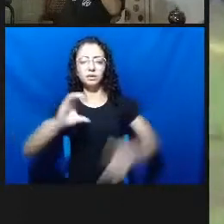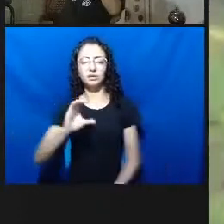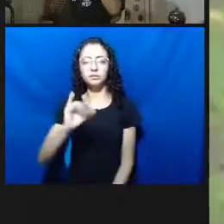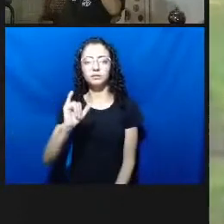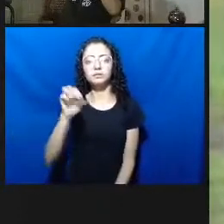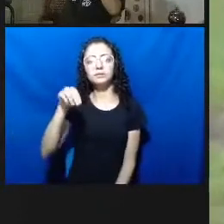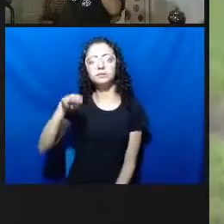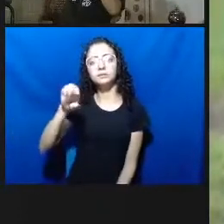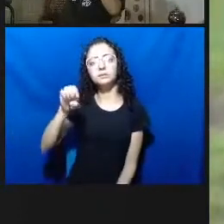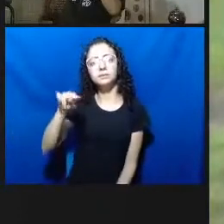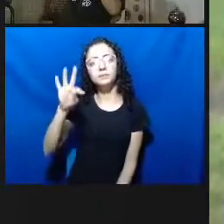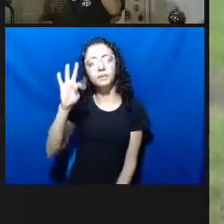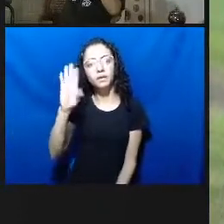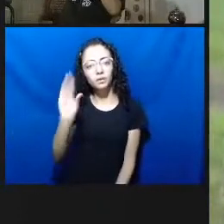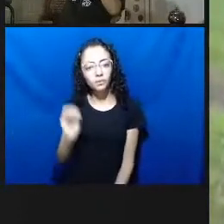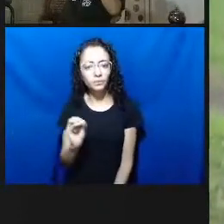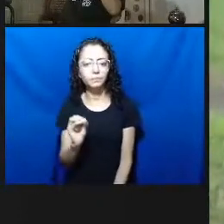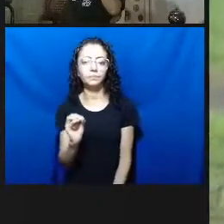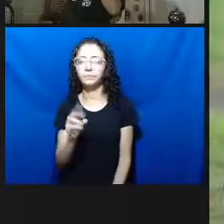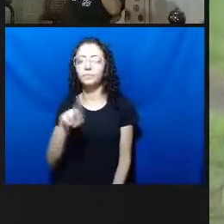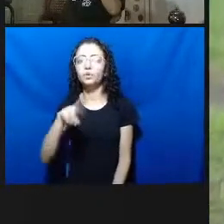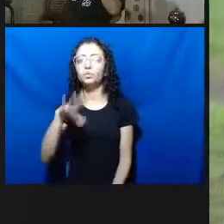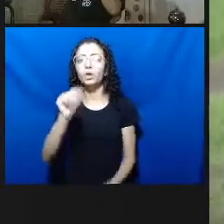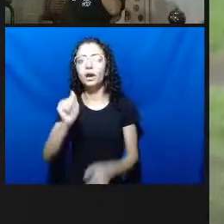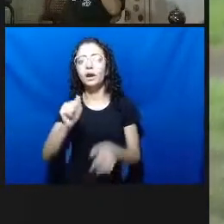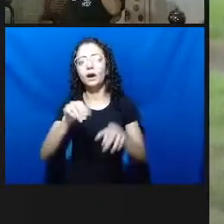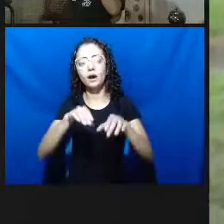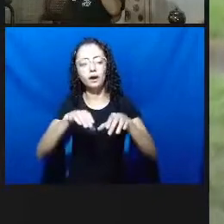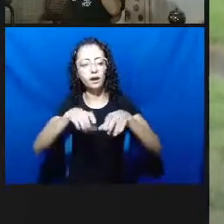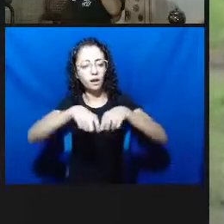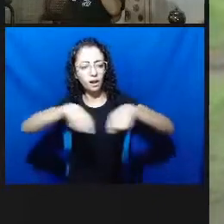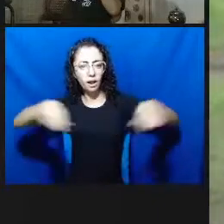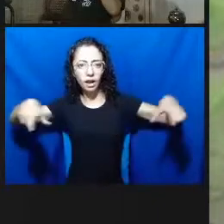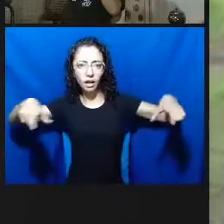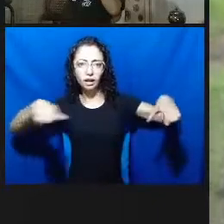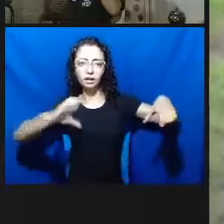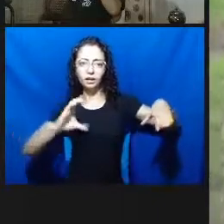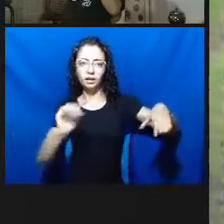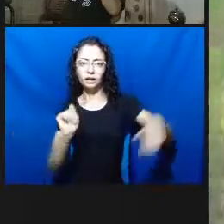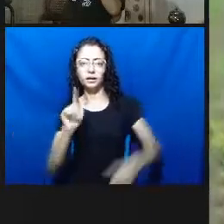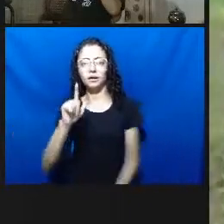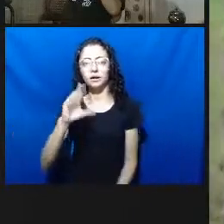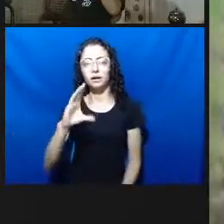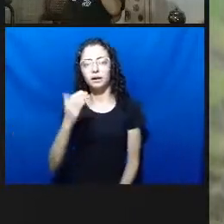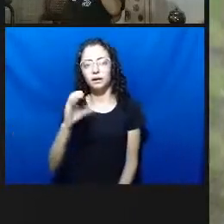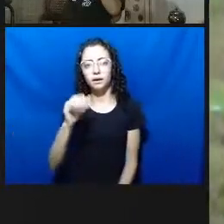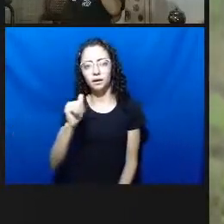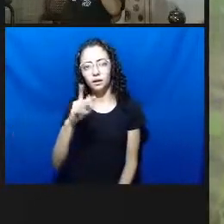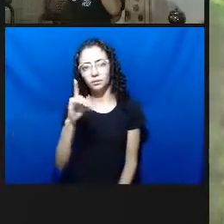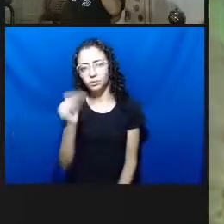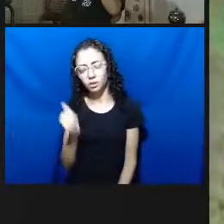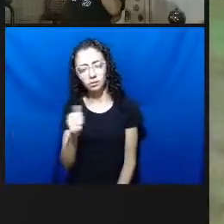calçadas programadas das cidades, das grandes cidades.